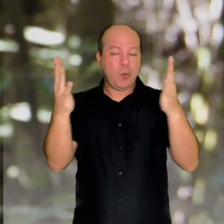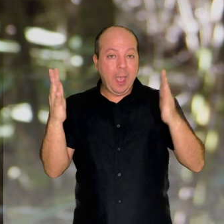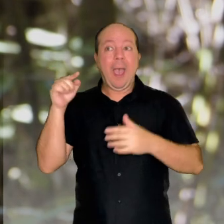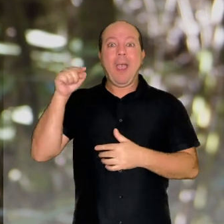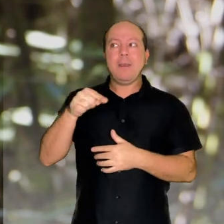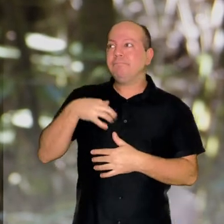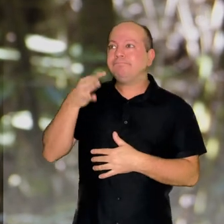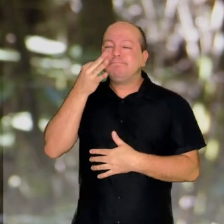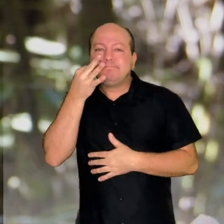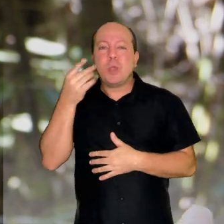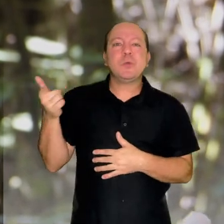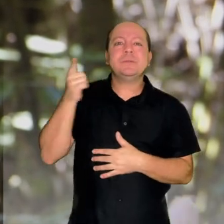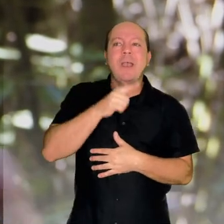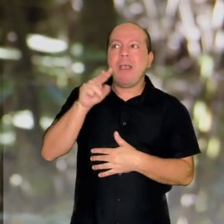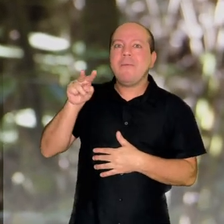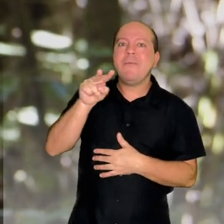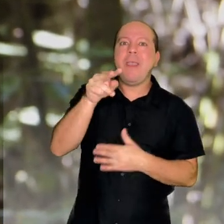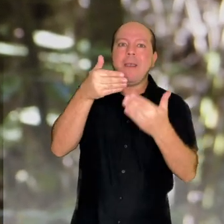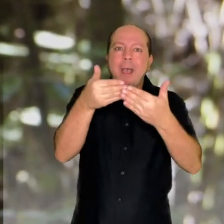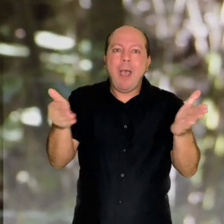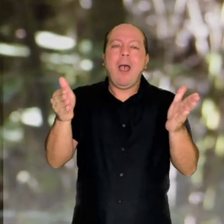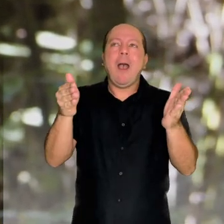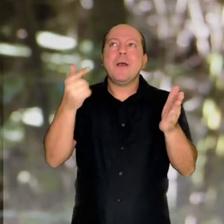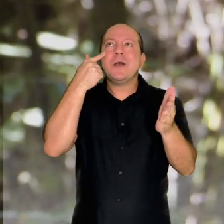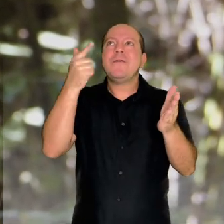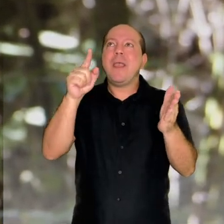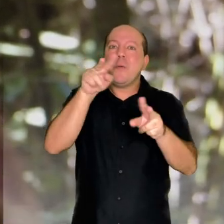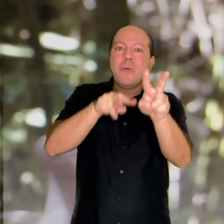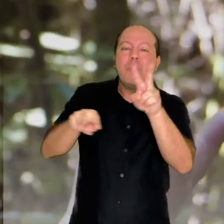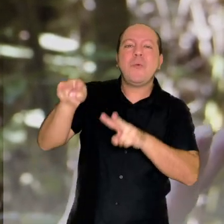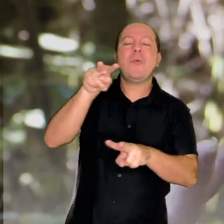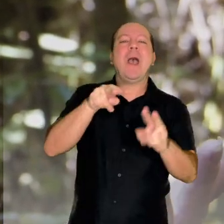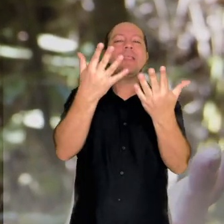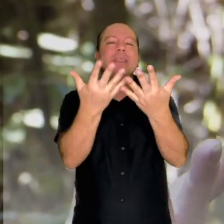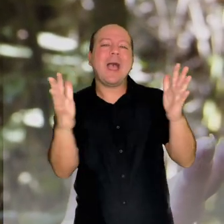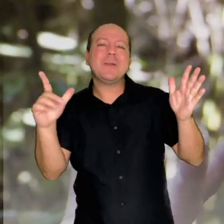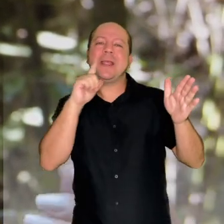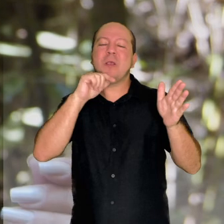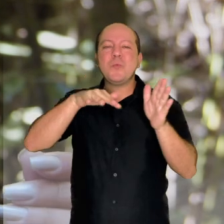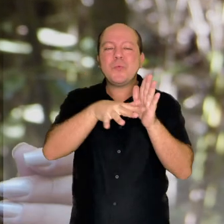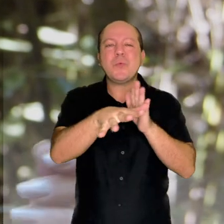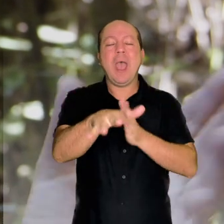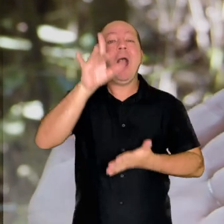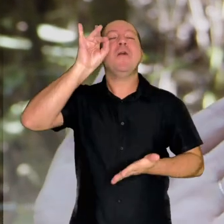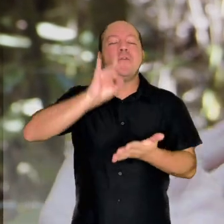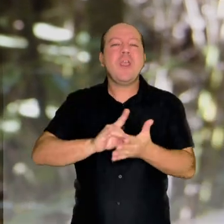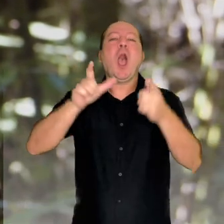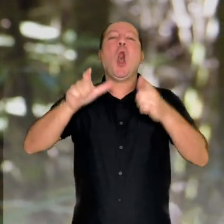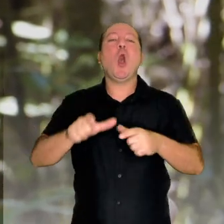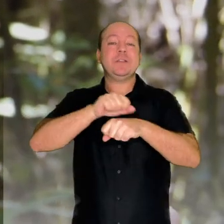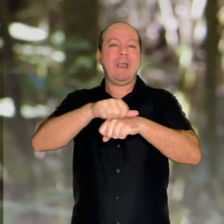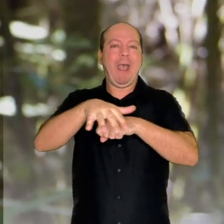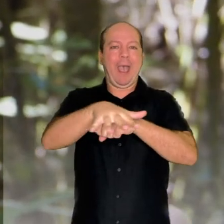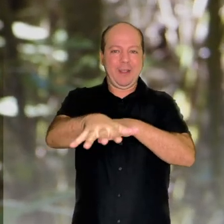matas ciliares, e aqui eles conseguem ter um laboratório a céu aberto, onde eles conseguem observar a natureza e de fato ver de